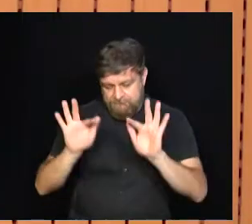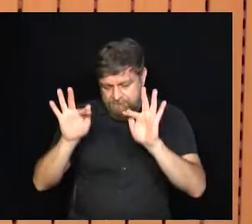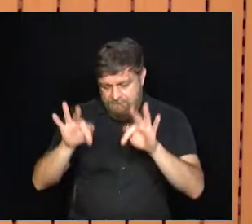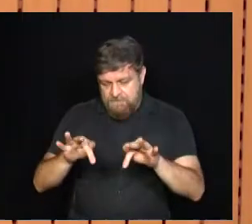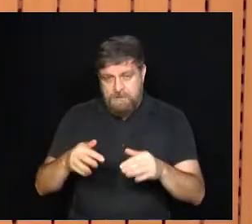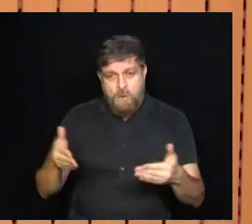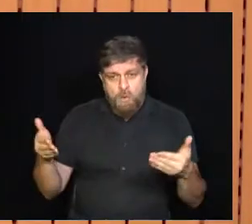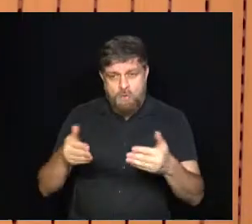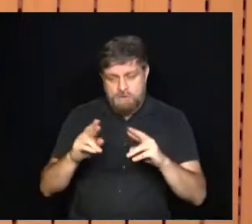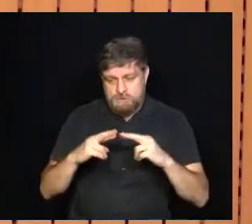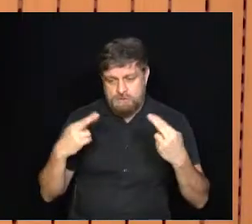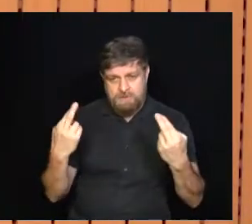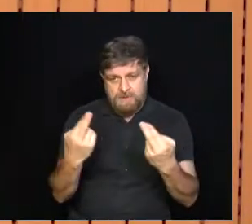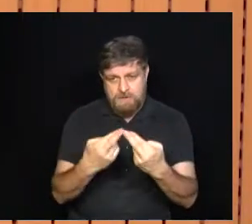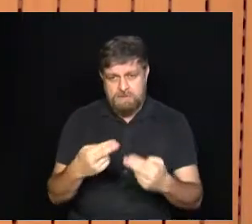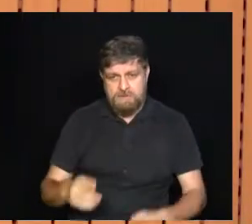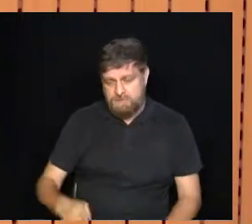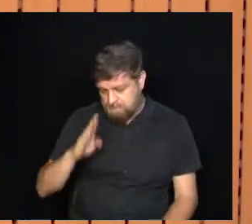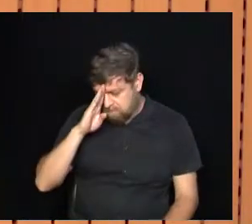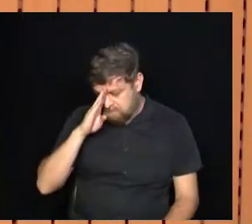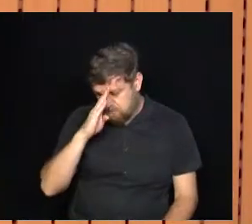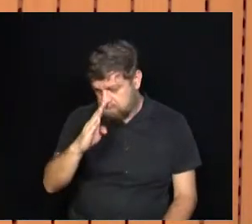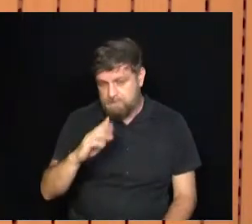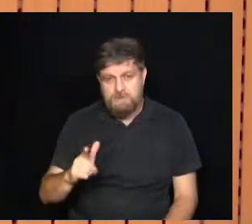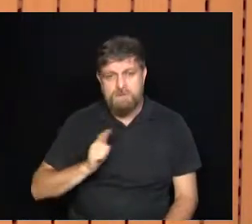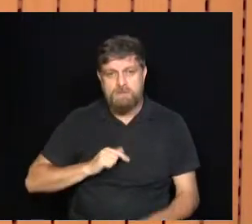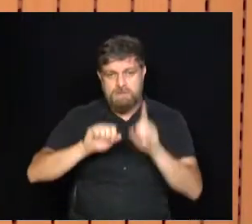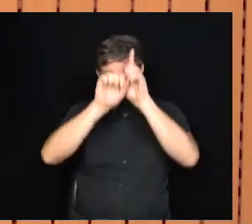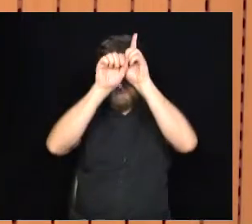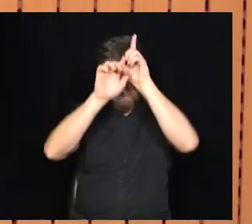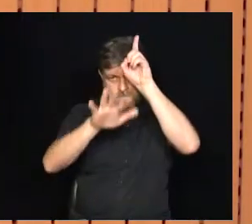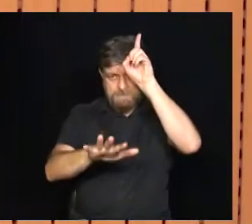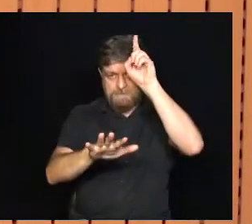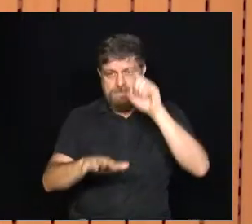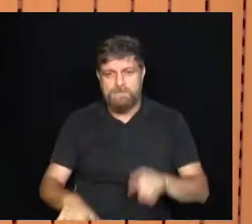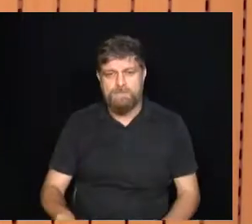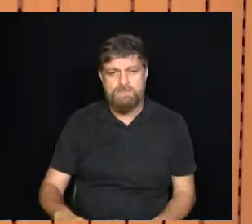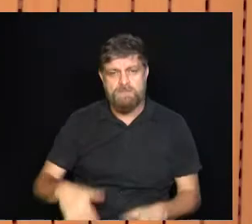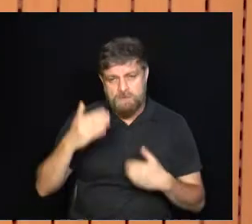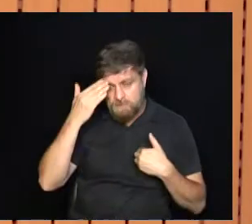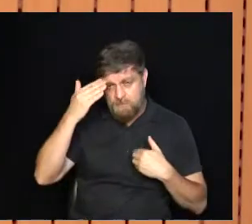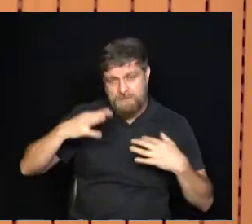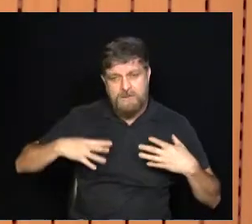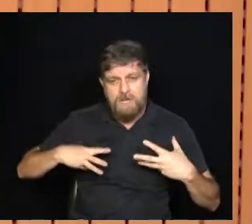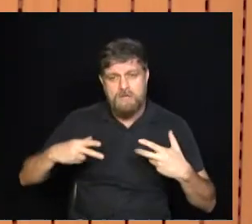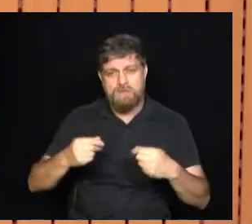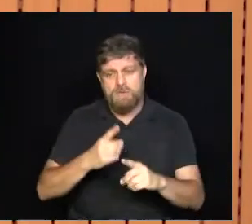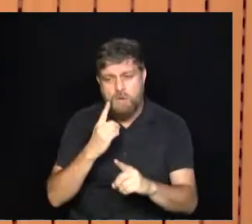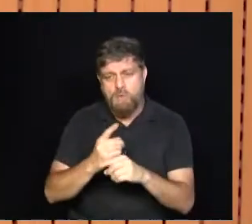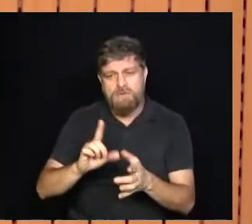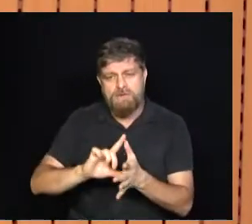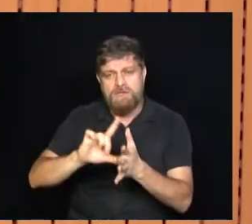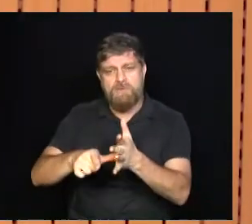nosso evento aqui, principalmente, como eu já disse, com a bênção de Deus. E muito obrigado a todos. Até a próxima.